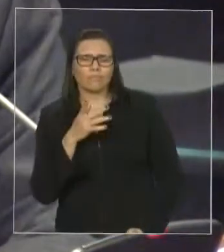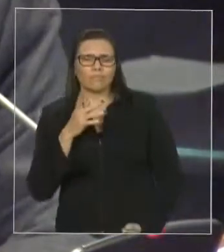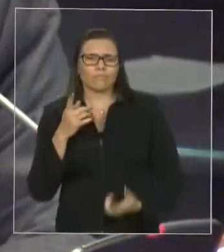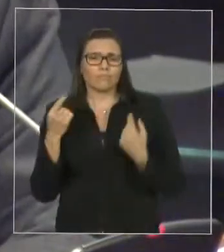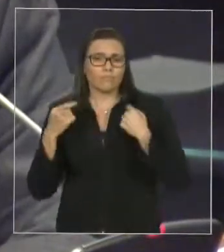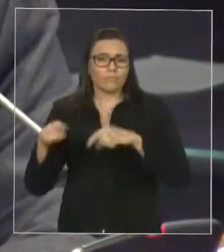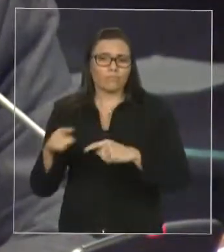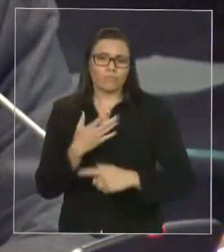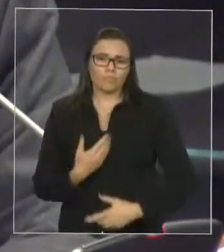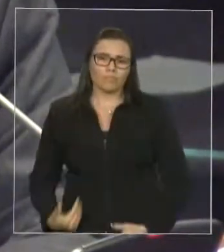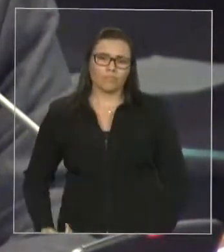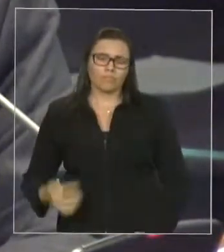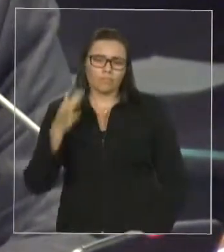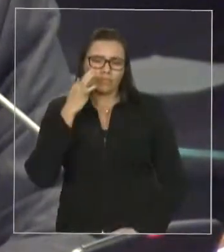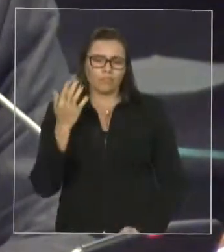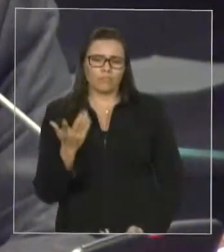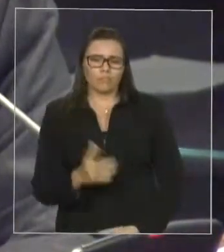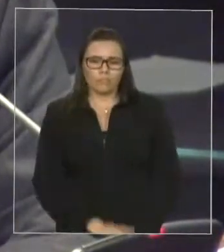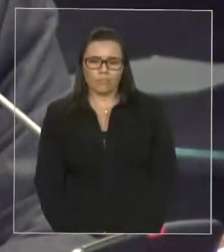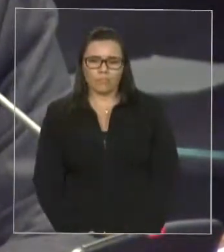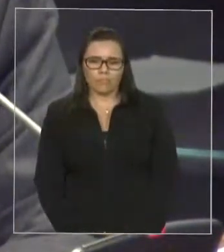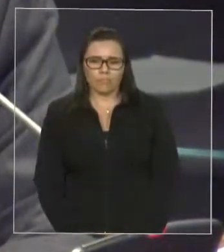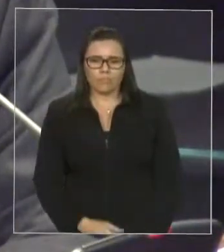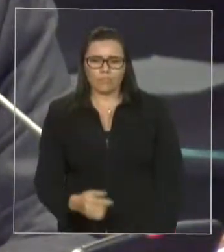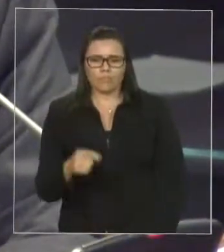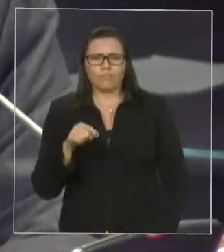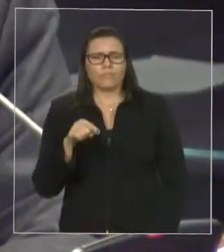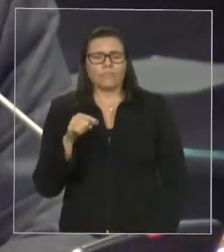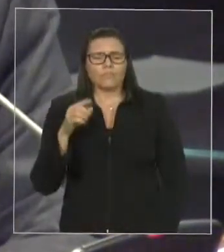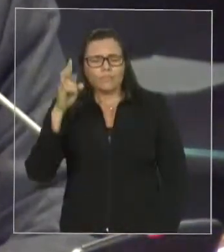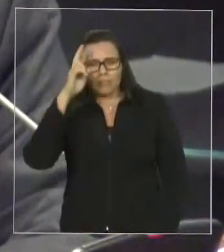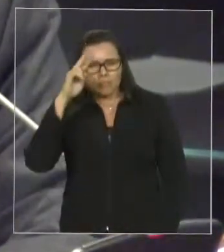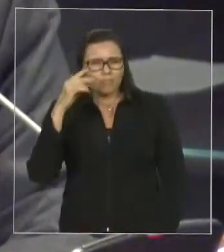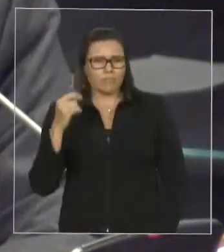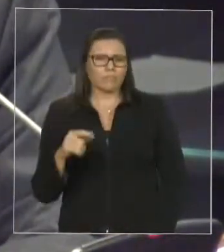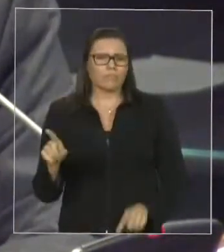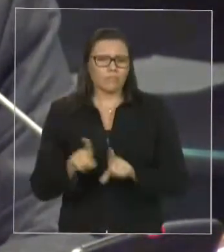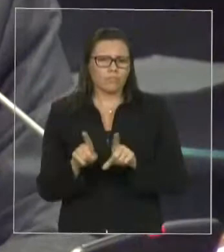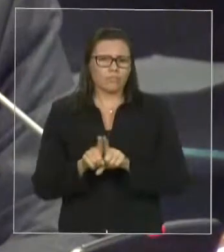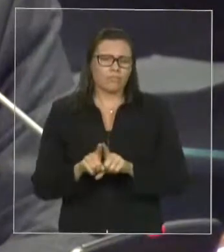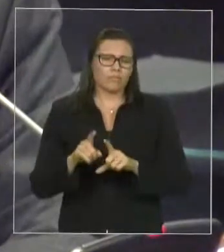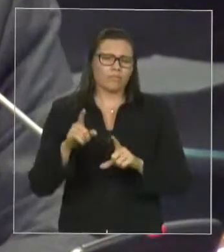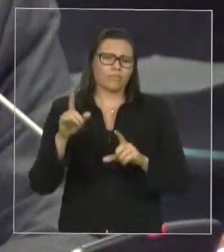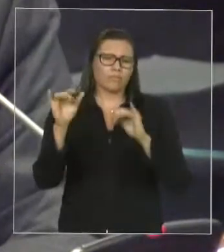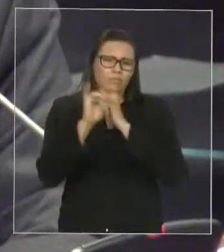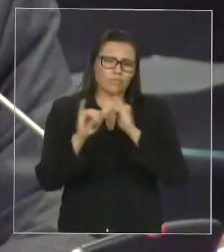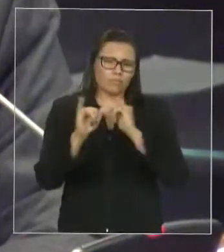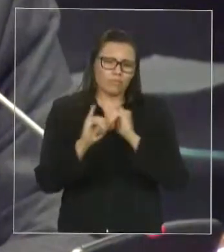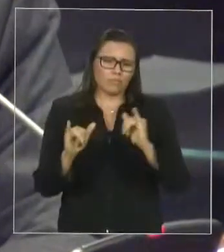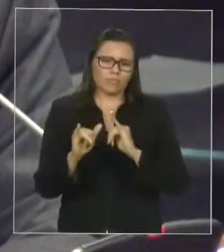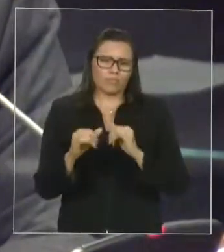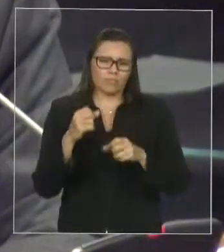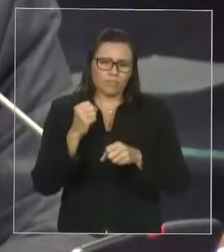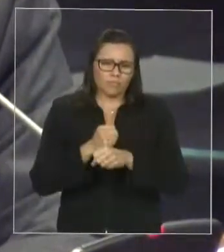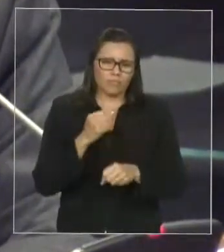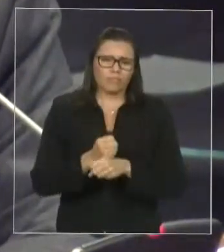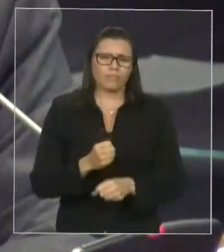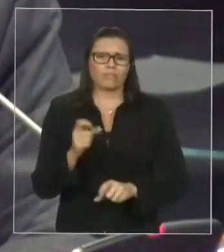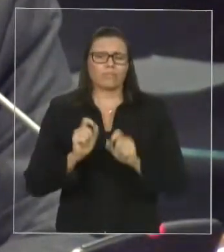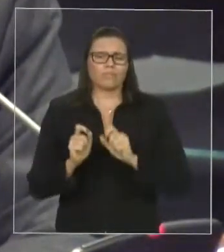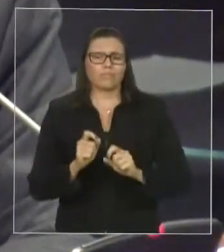importante para o Estado, para São Luís, porque essa obra, desde 2009, que a capital esperava